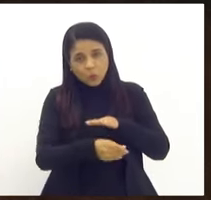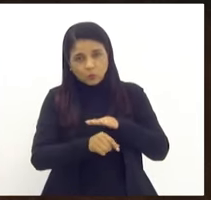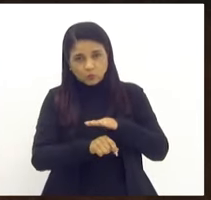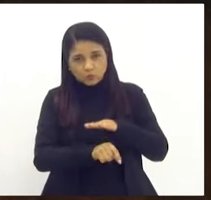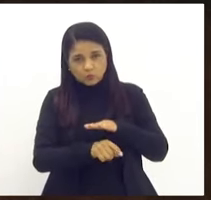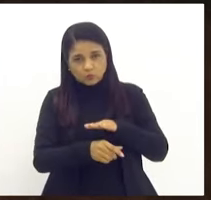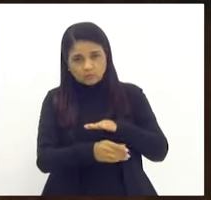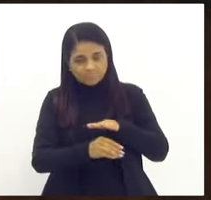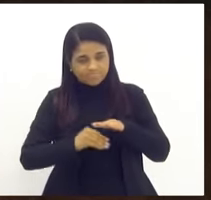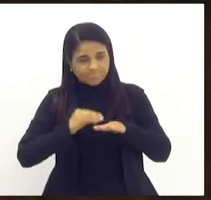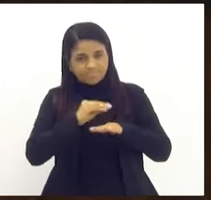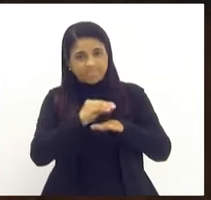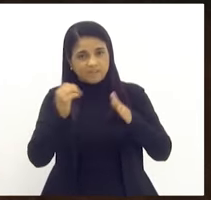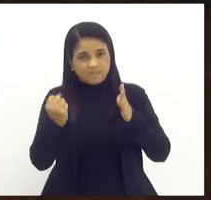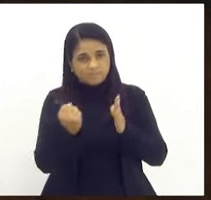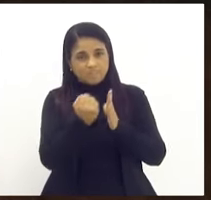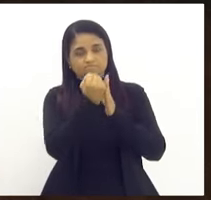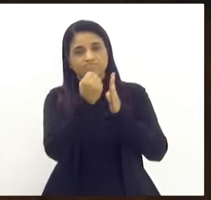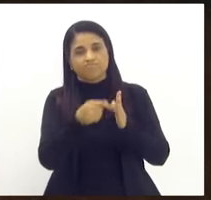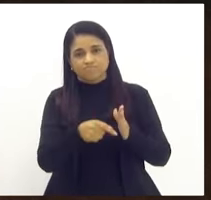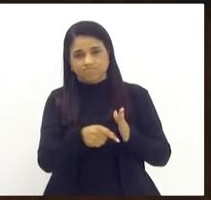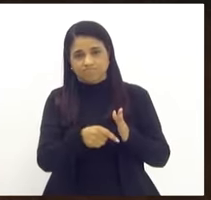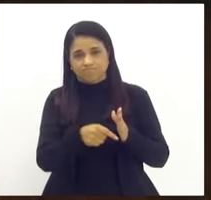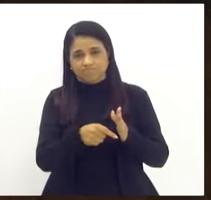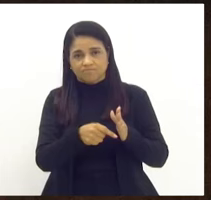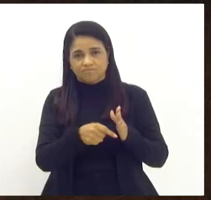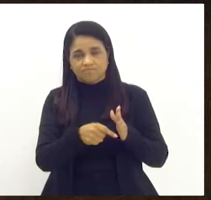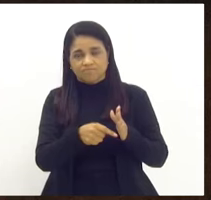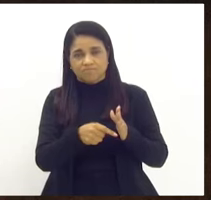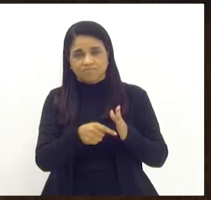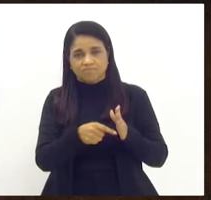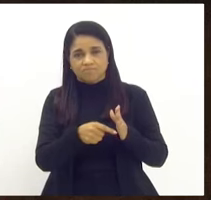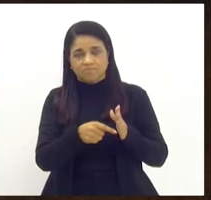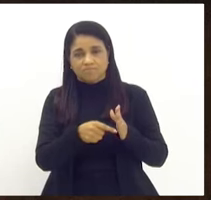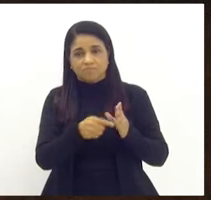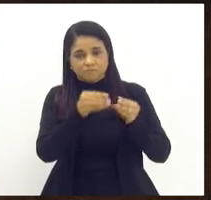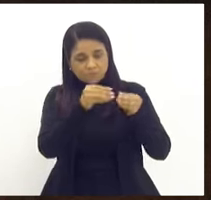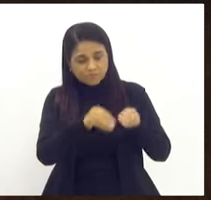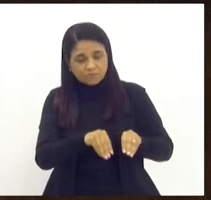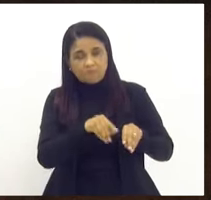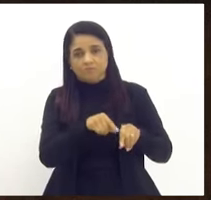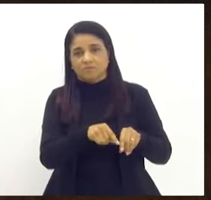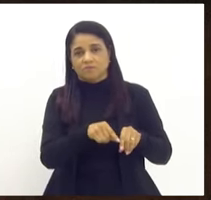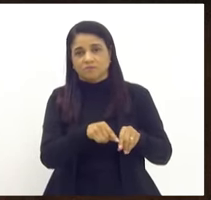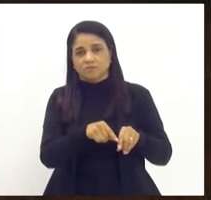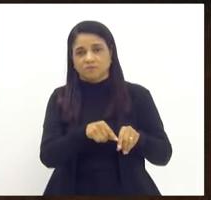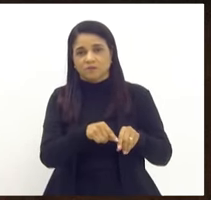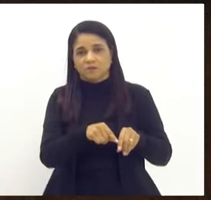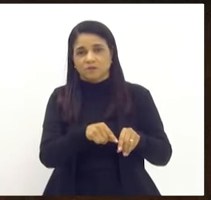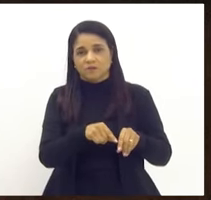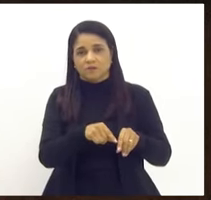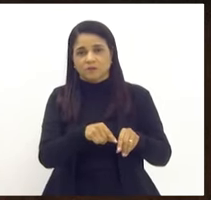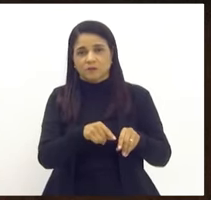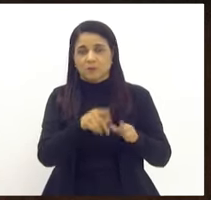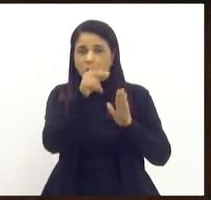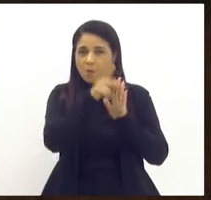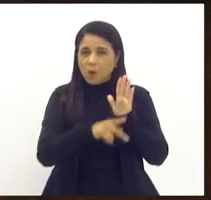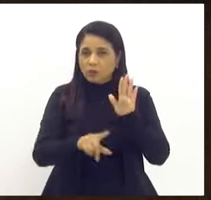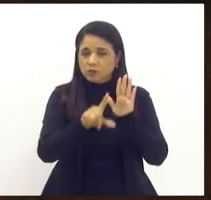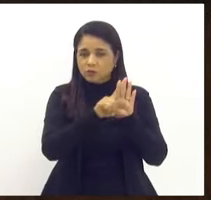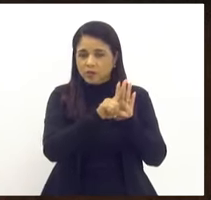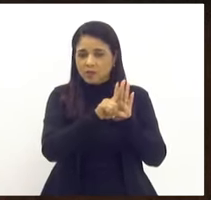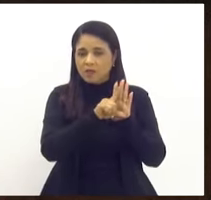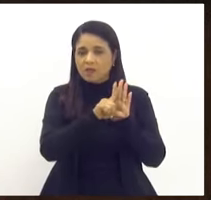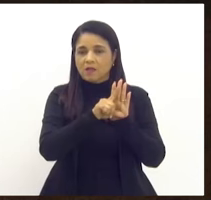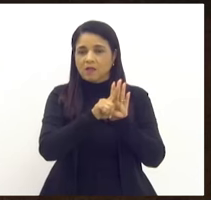serão impactados exatamente por essa por essa por esse projeto de lei